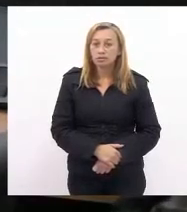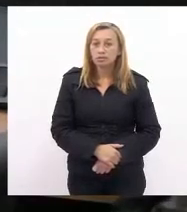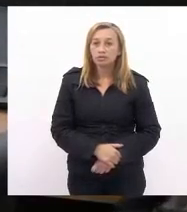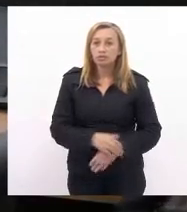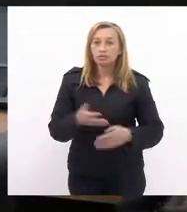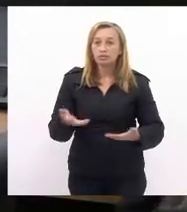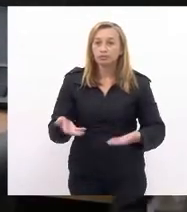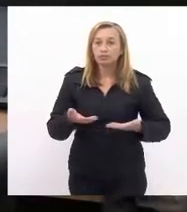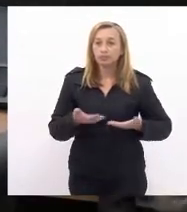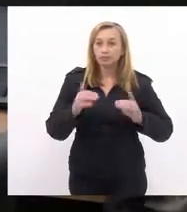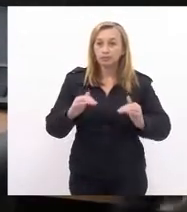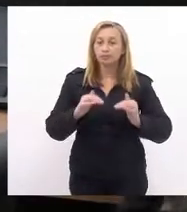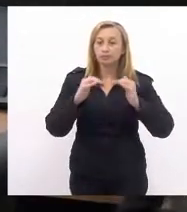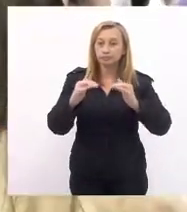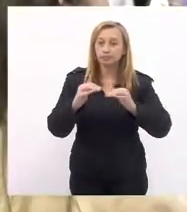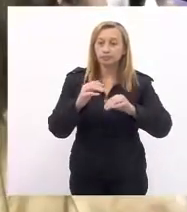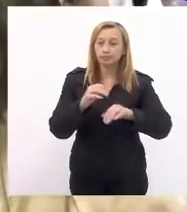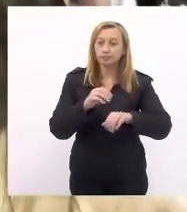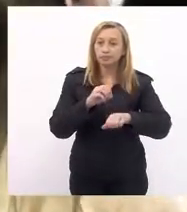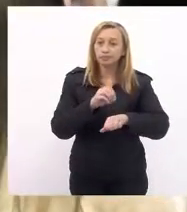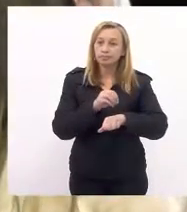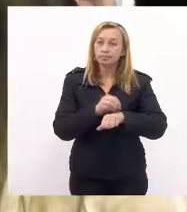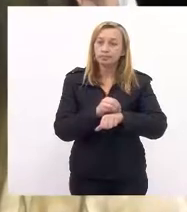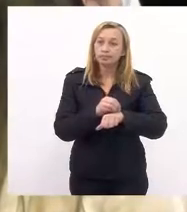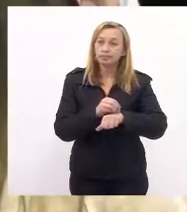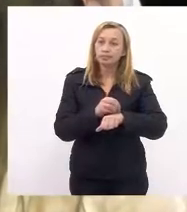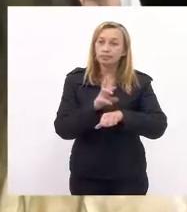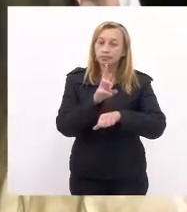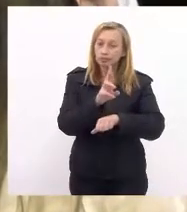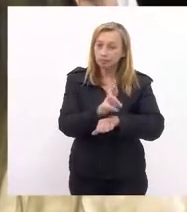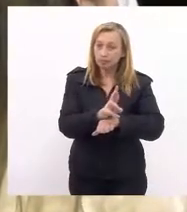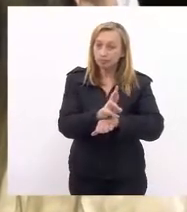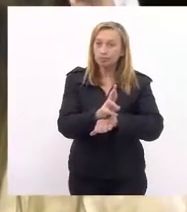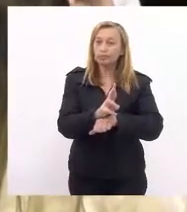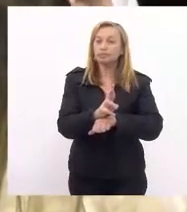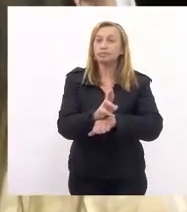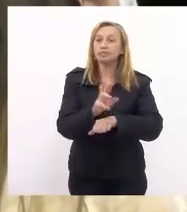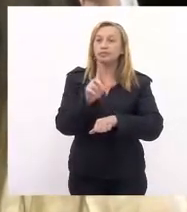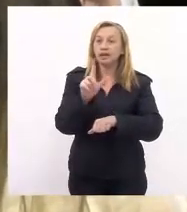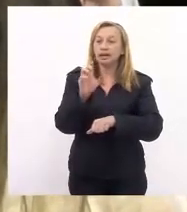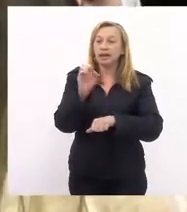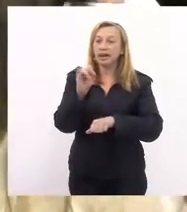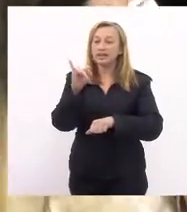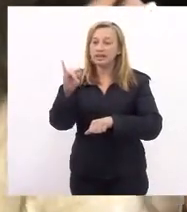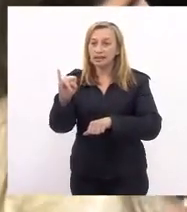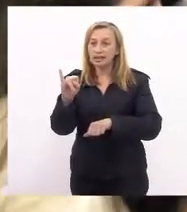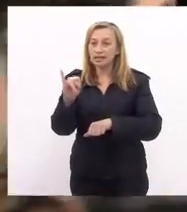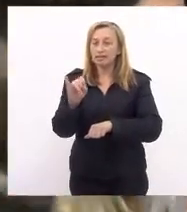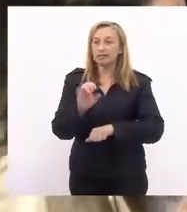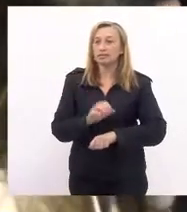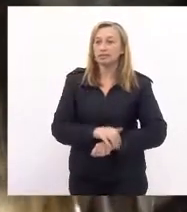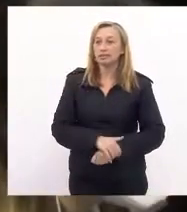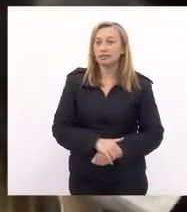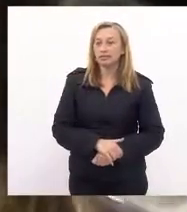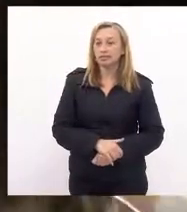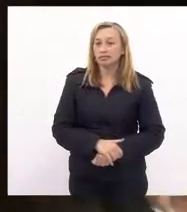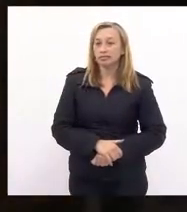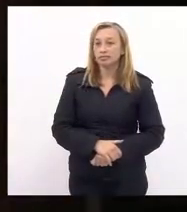Tenho a honra de chamar o excelentíssimo doutor Laci Teixeira Camargo.